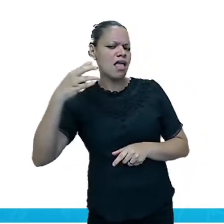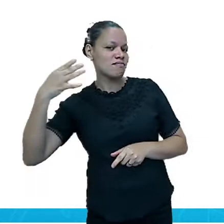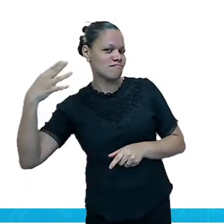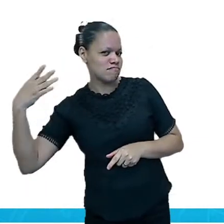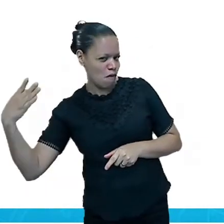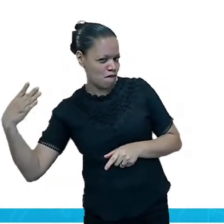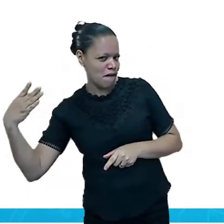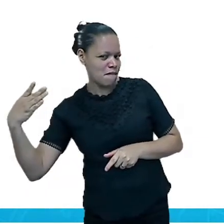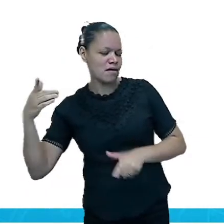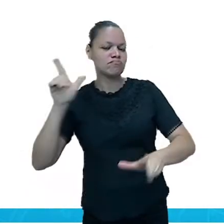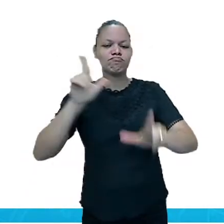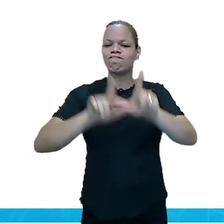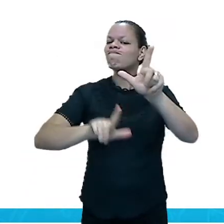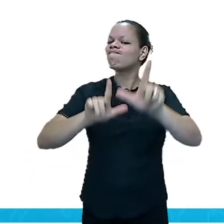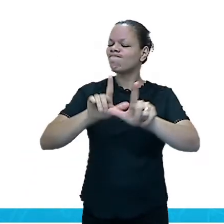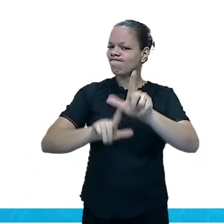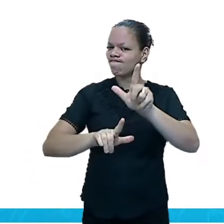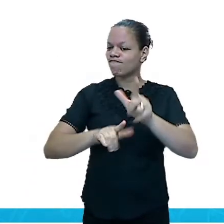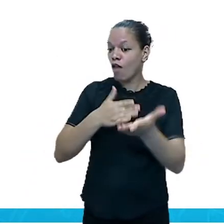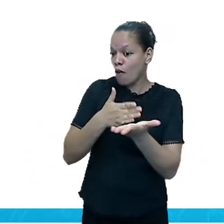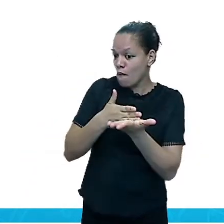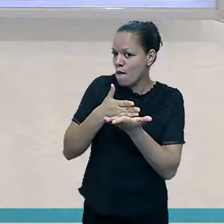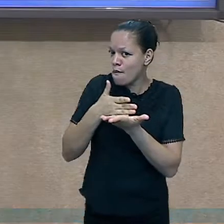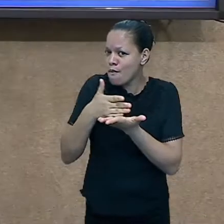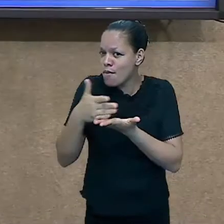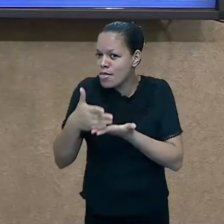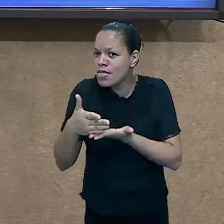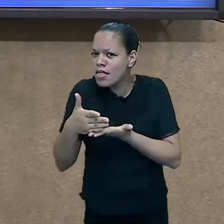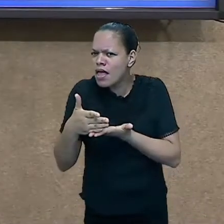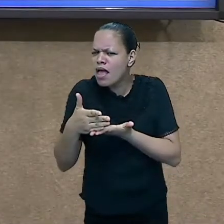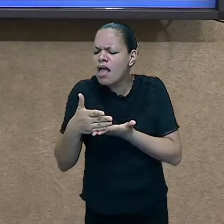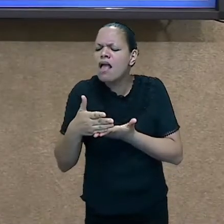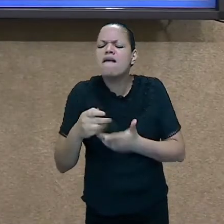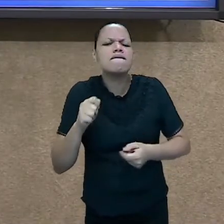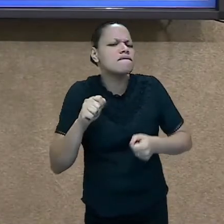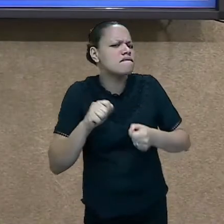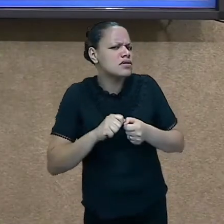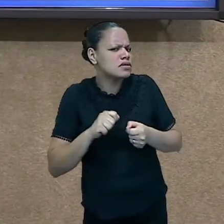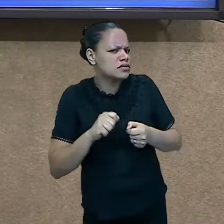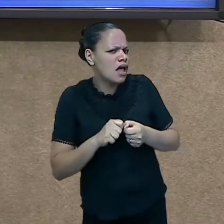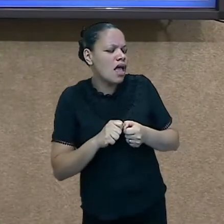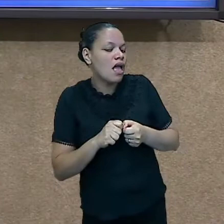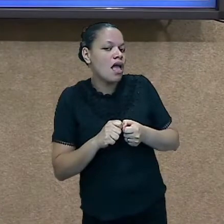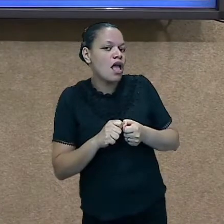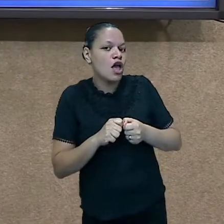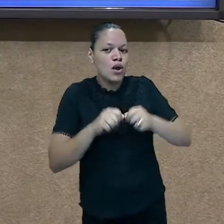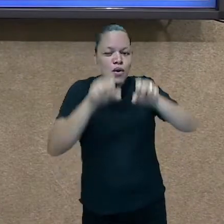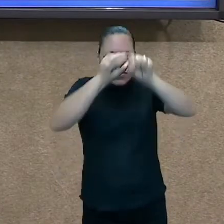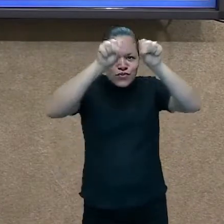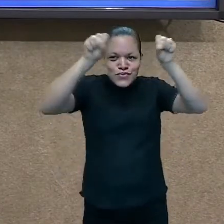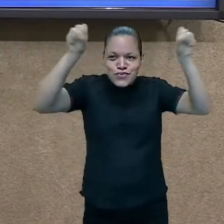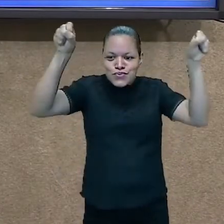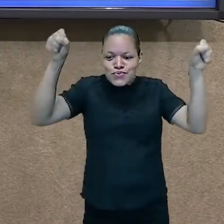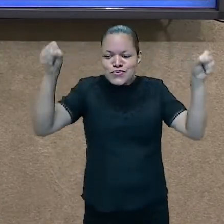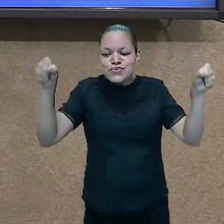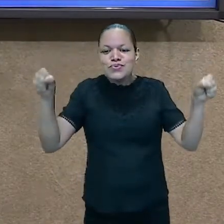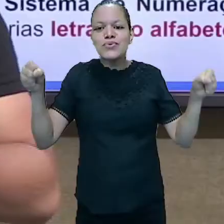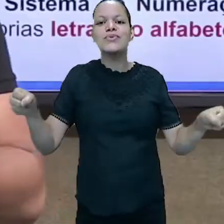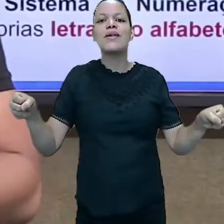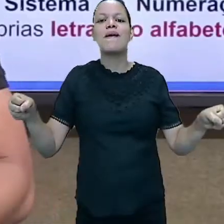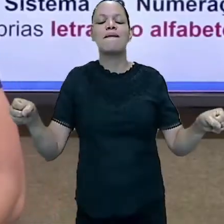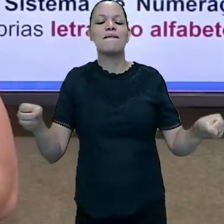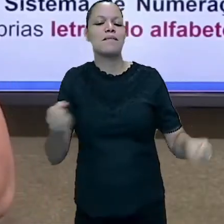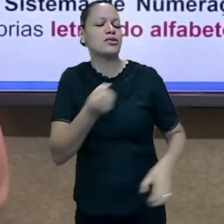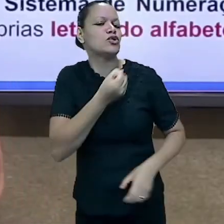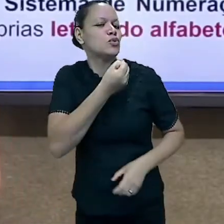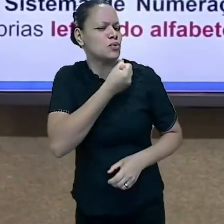próprias letras do alfabeto. E assim, eles construíram o seu próprio sistema de numeração, com essa necessidade de